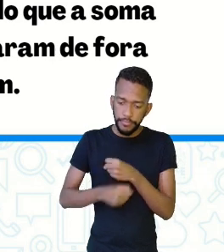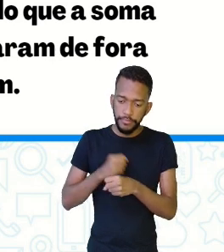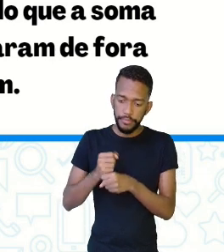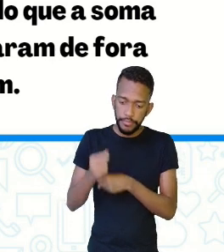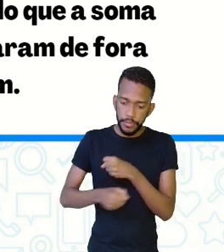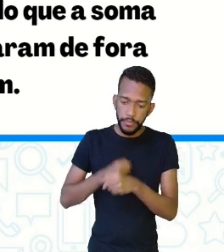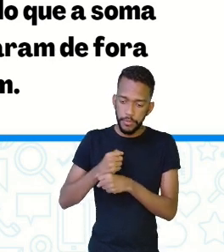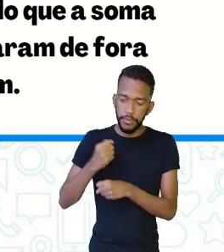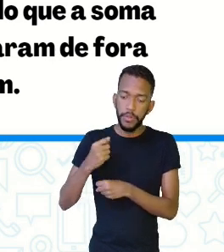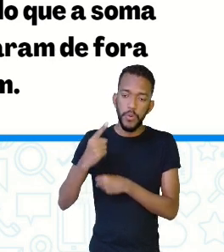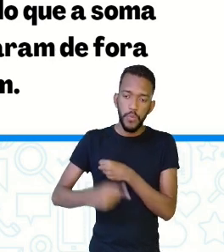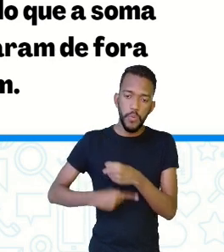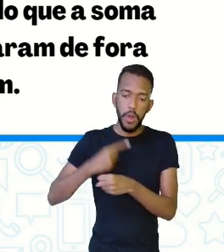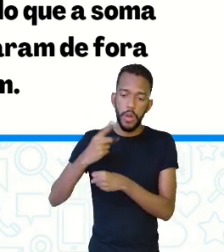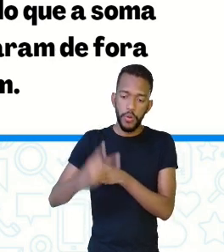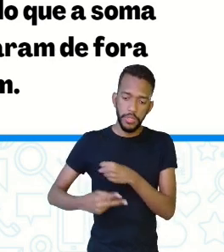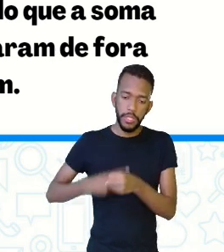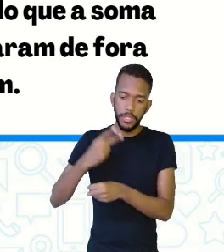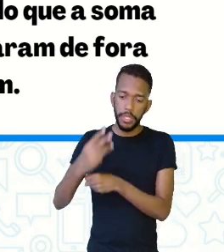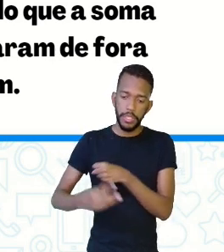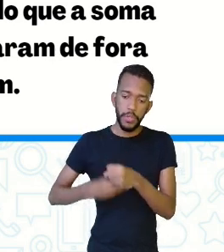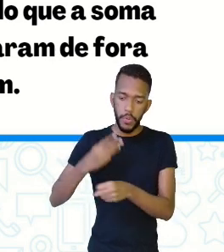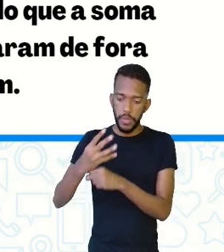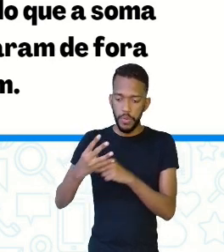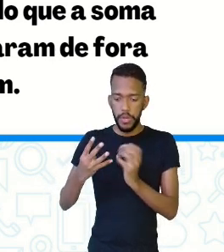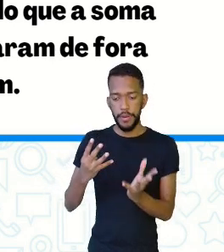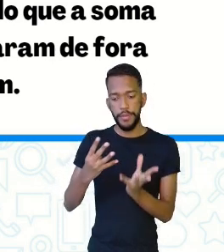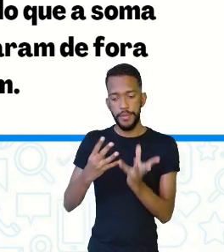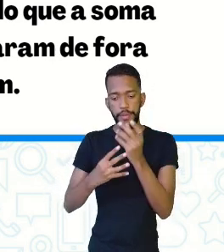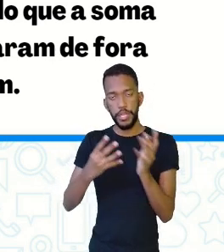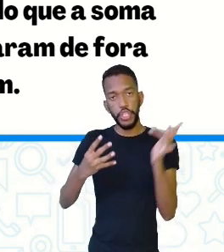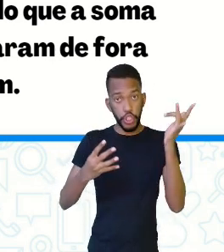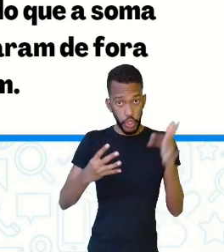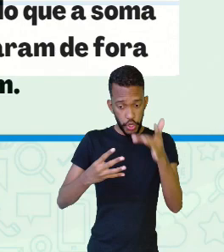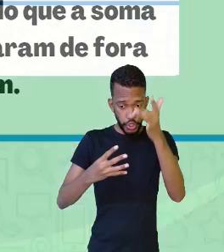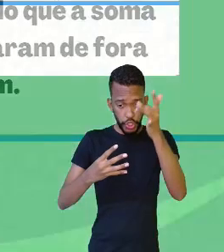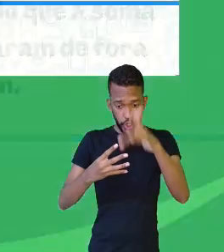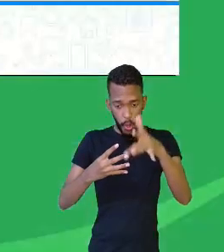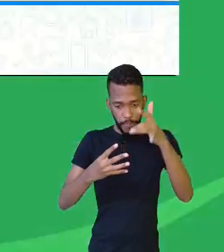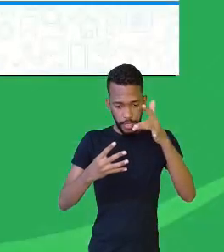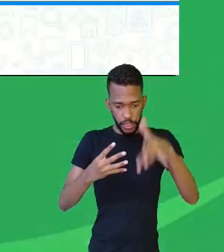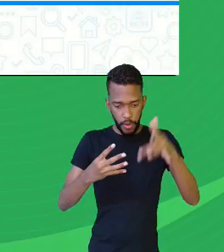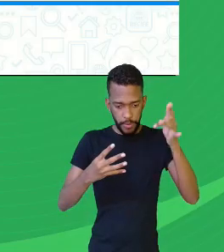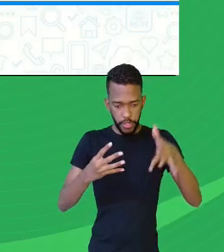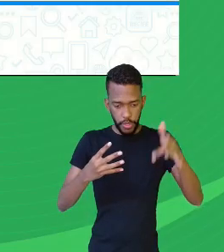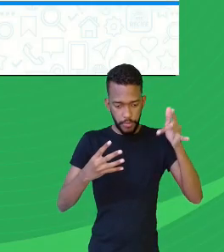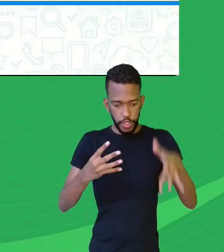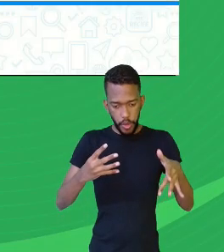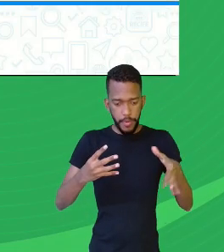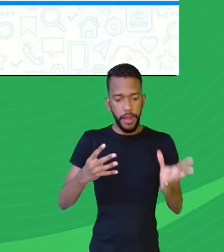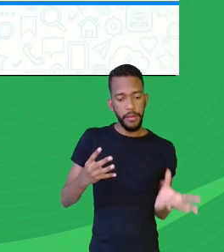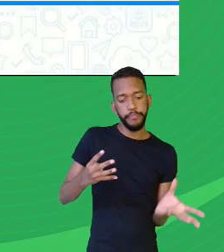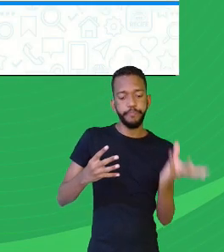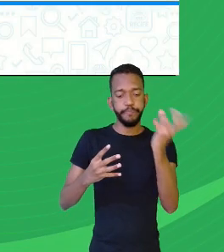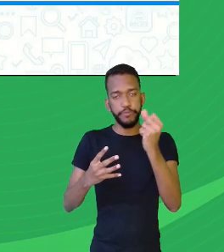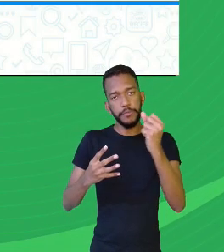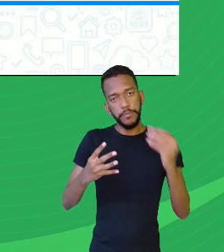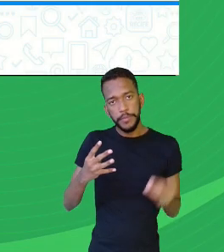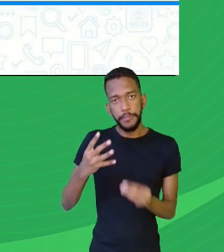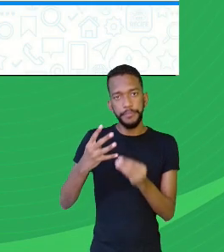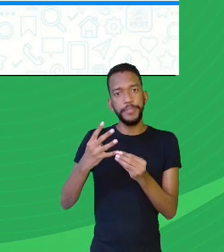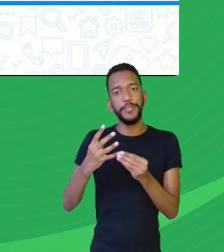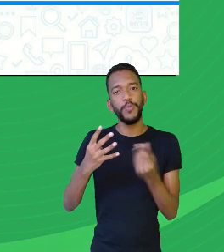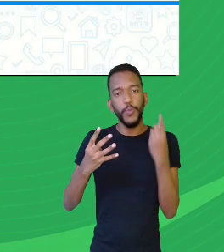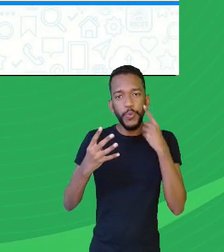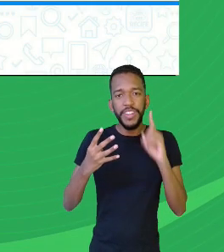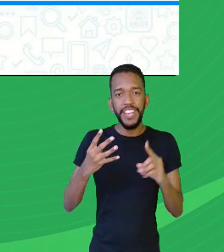dia, 24 horas, e esse dia é acrescentado a cada 4 anos. Então, a